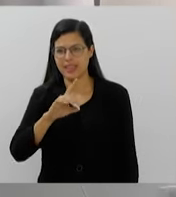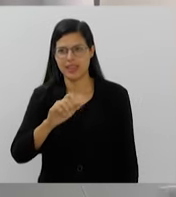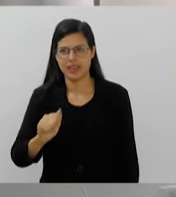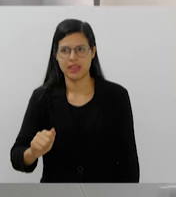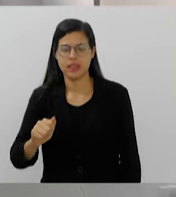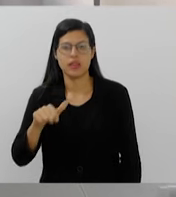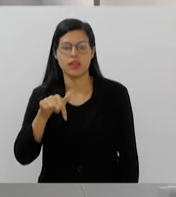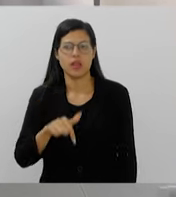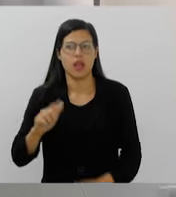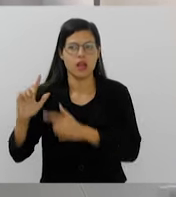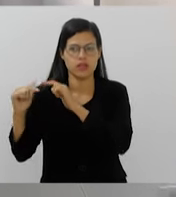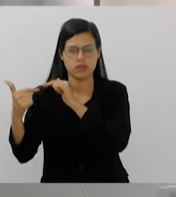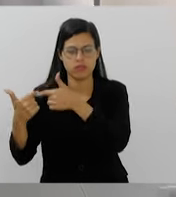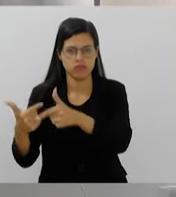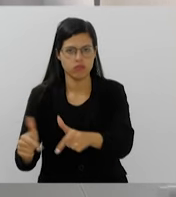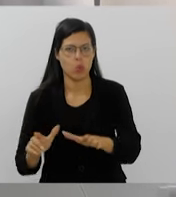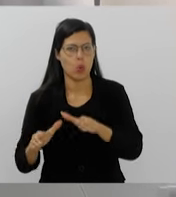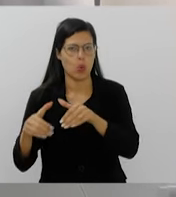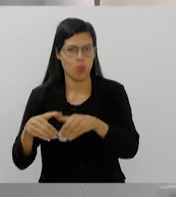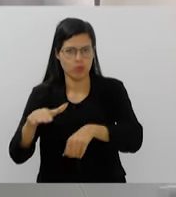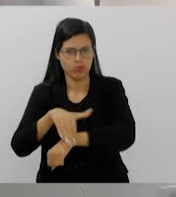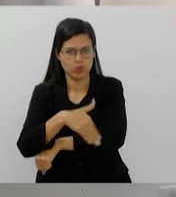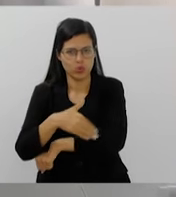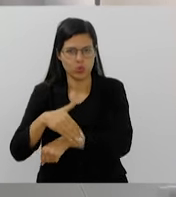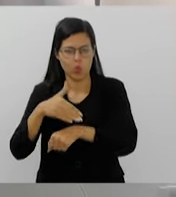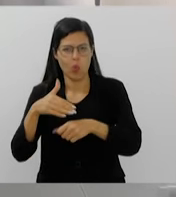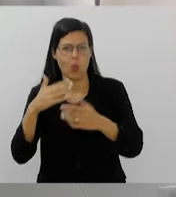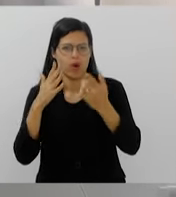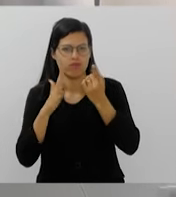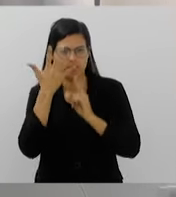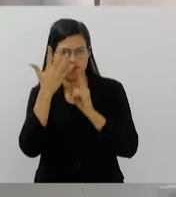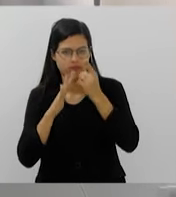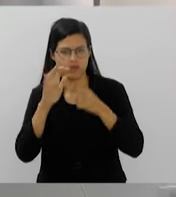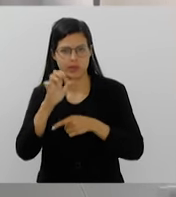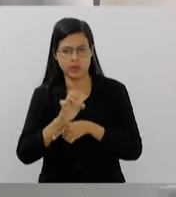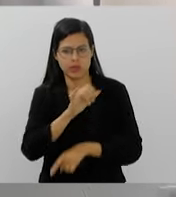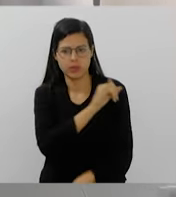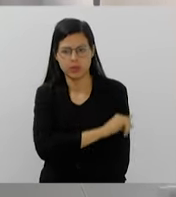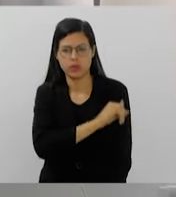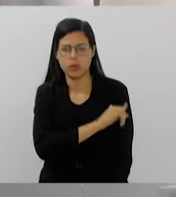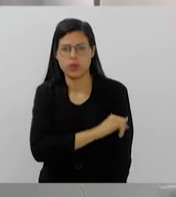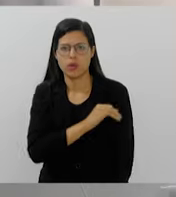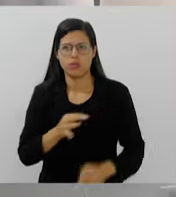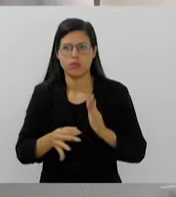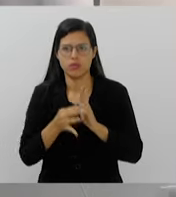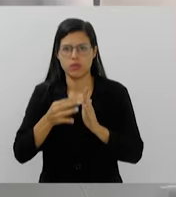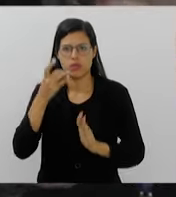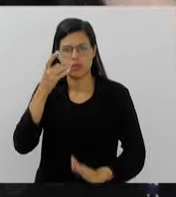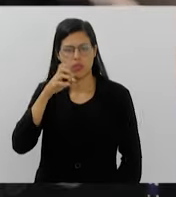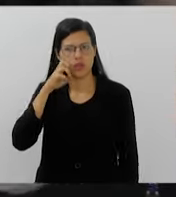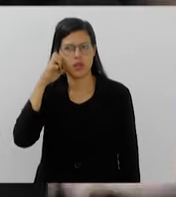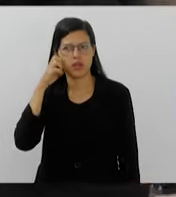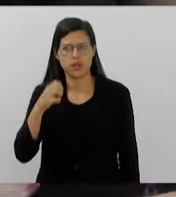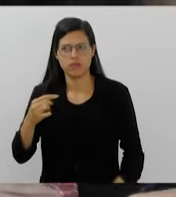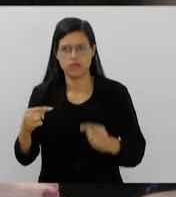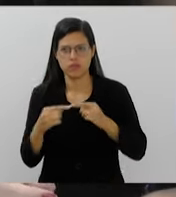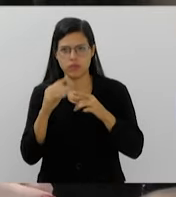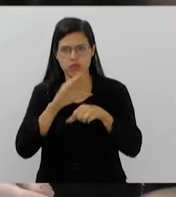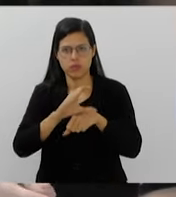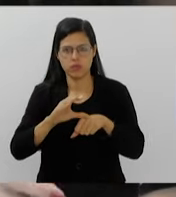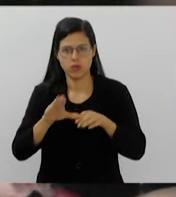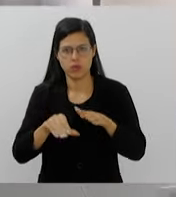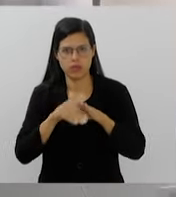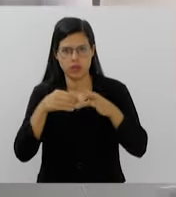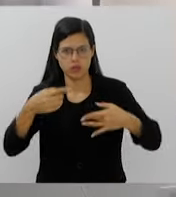cultural para a tradição dos blocos de rua de carnaval do Estado do Rio de Janeiro. Para aparecer, deputada Élica Takamoto. Constitucionalidade com emenda.